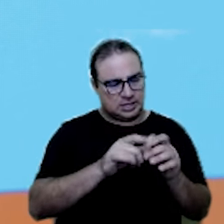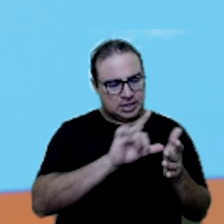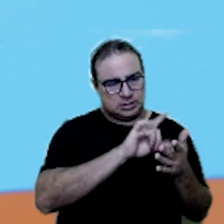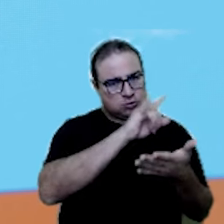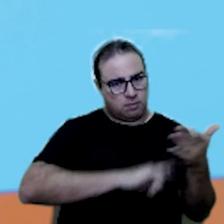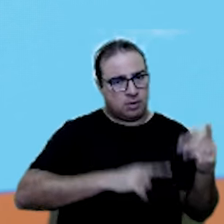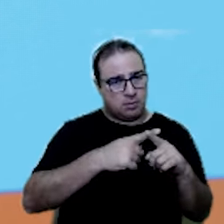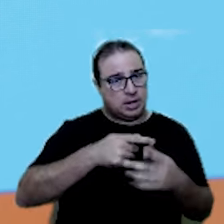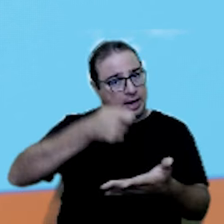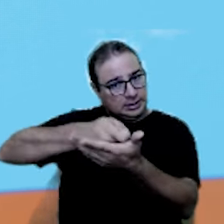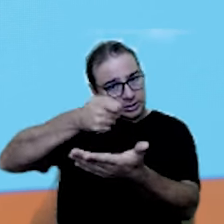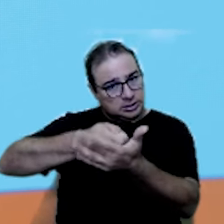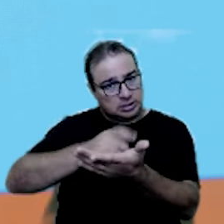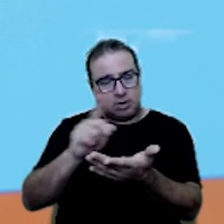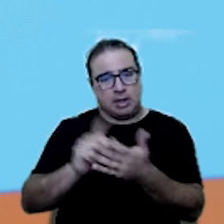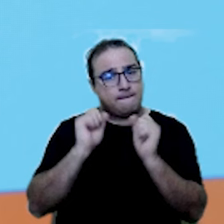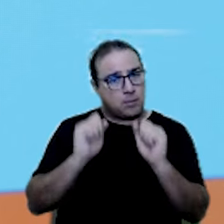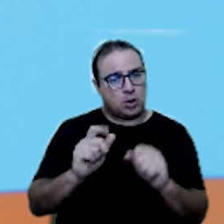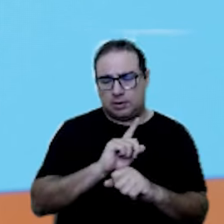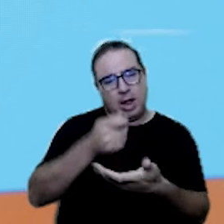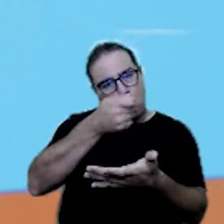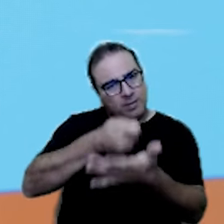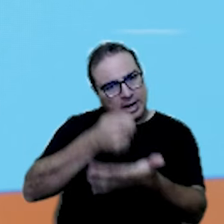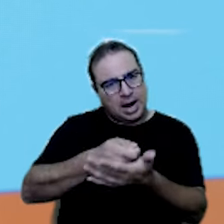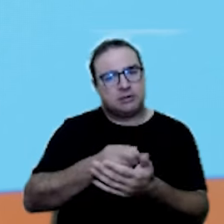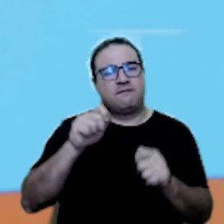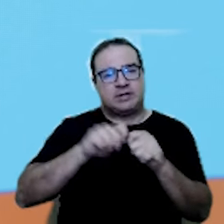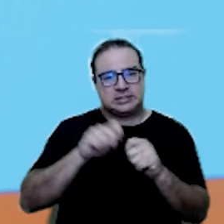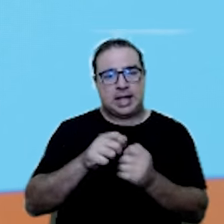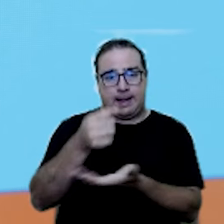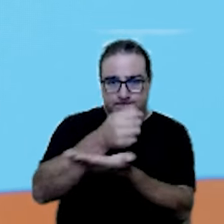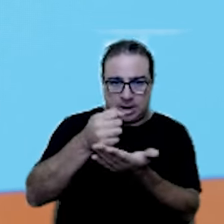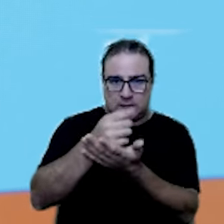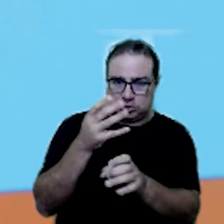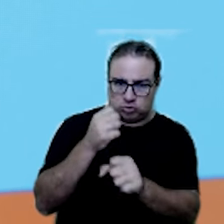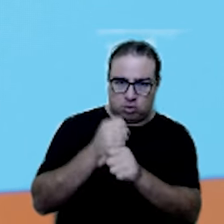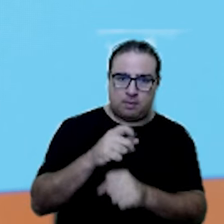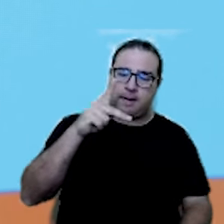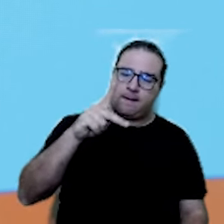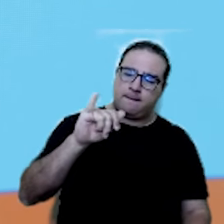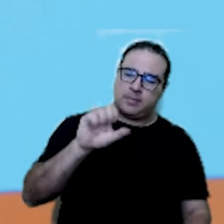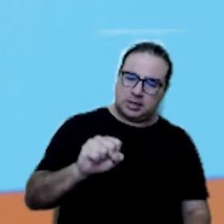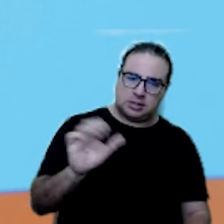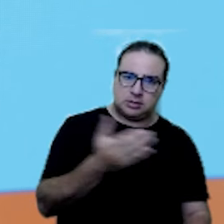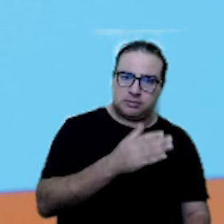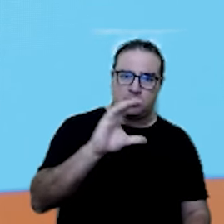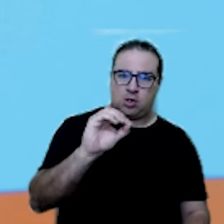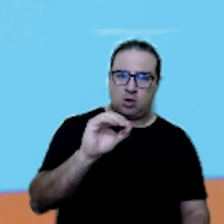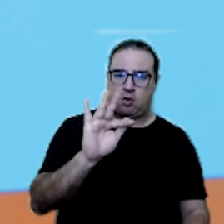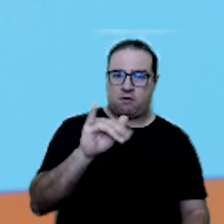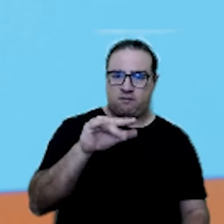eles a exigência não é Possibilidade é exigência de da base de cálculo do PIS e cofins ela ser ajustável